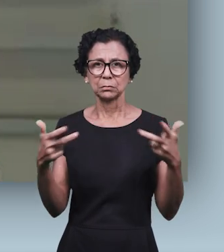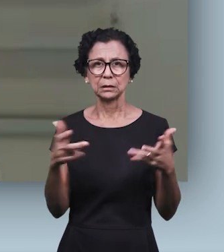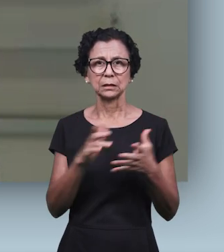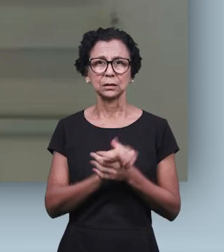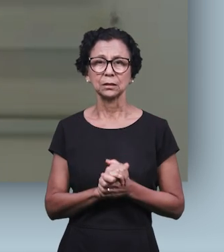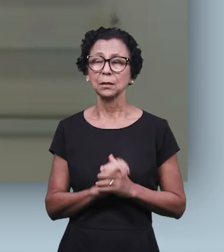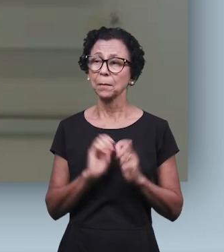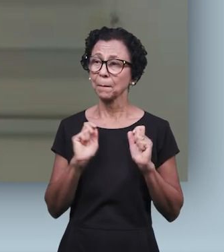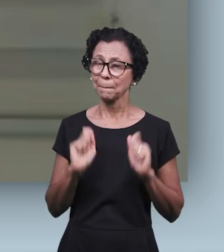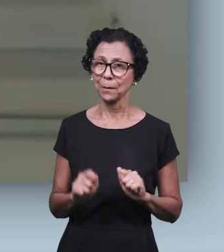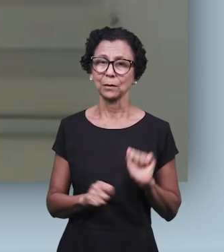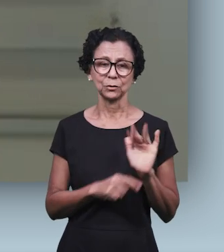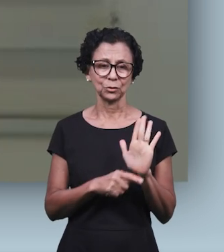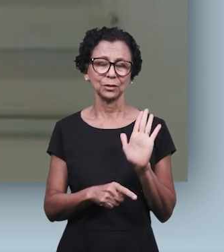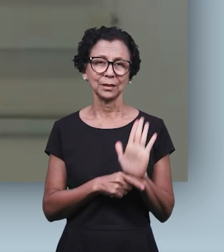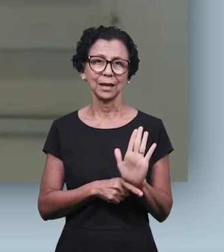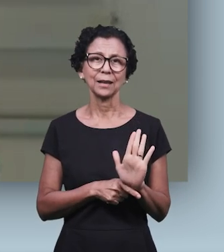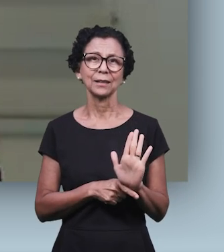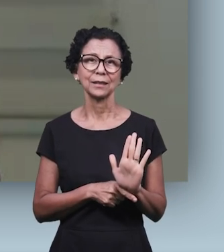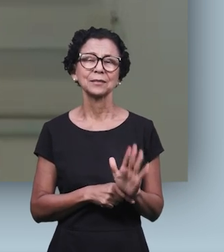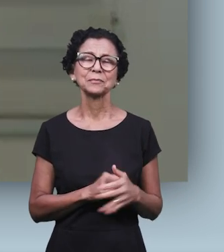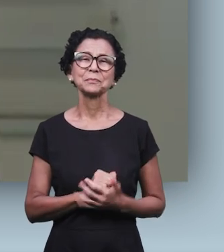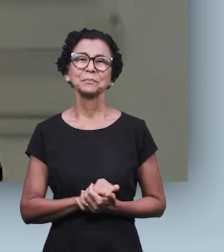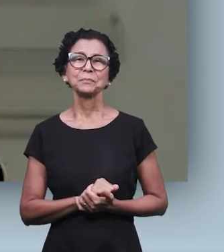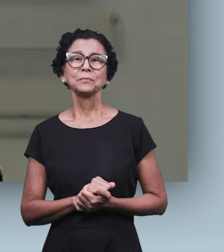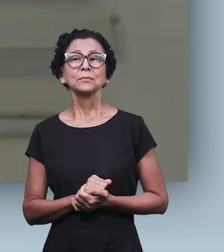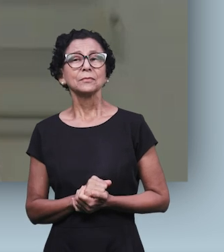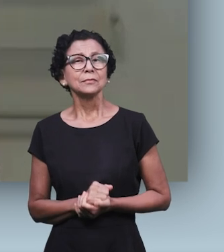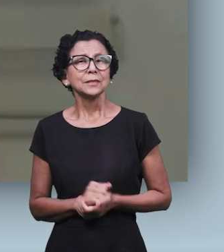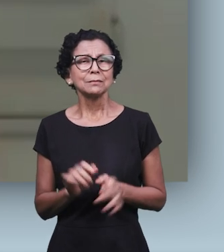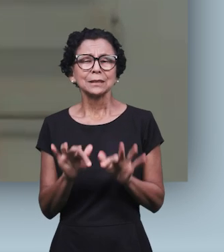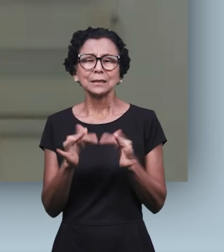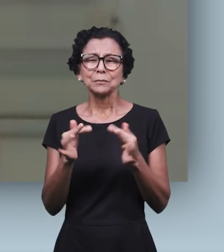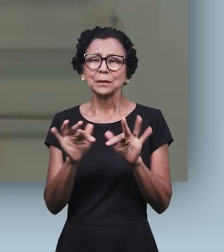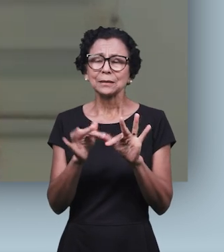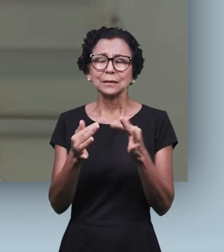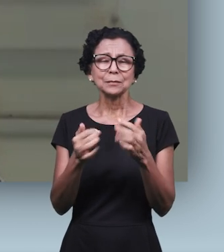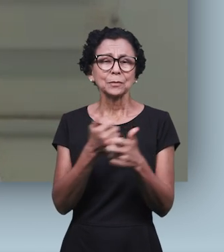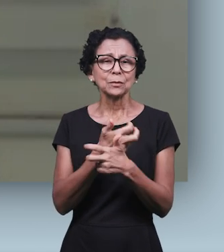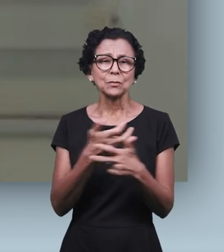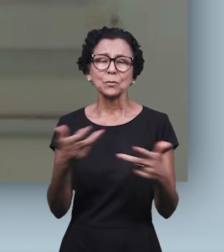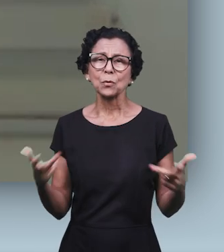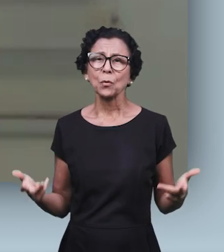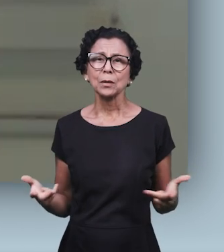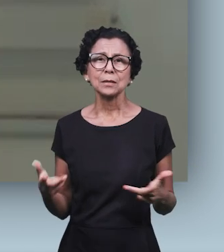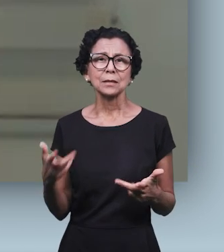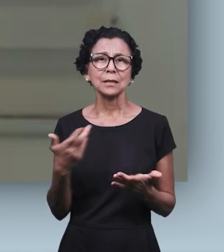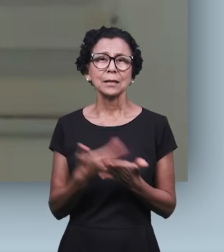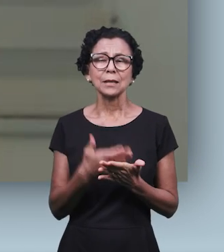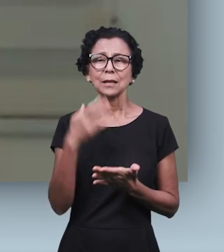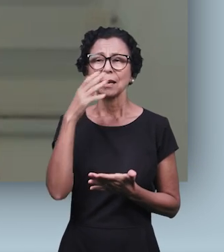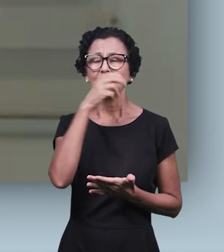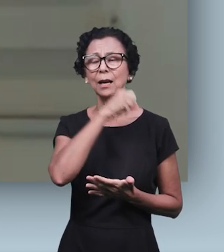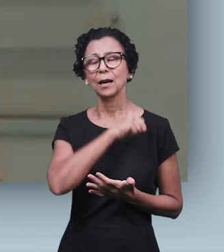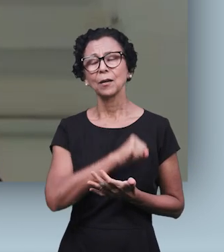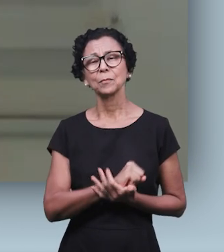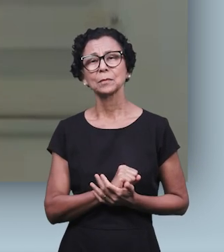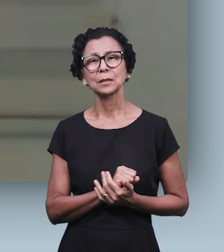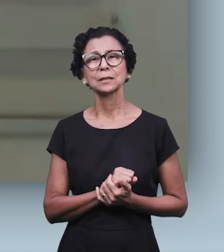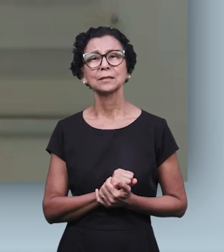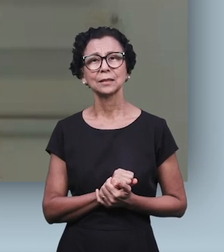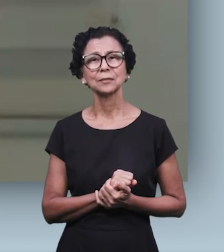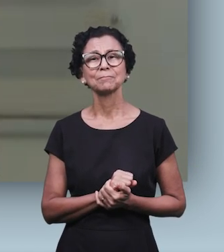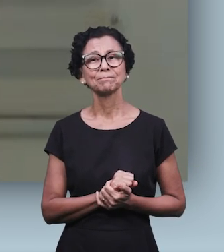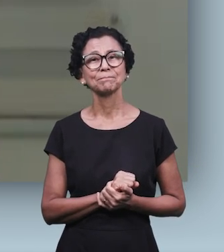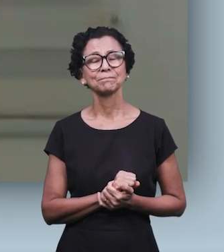fazer isso, né? A professora pode ajudá-la a fazer isso. Então, isso tudo são pequenos estímulos. Claro que a aula é rápida, como eu falei, né? Só no